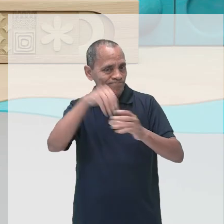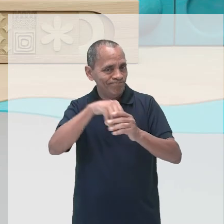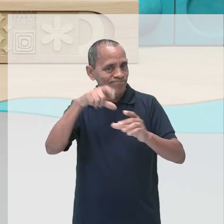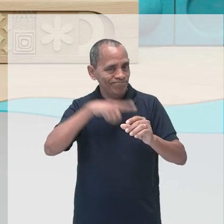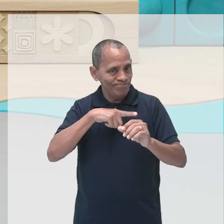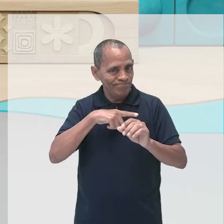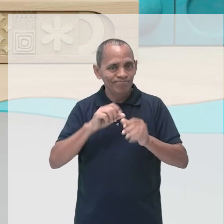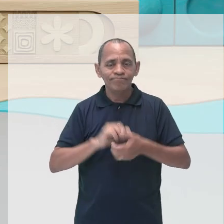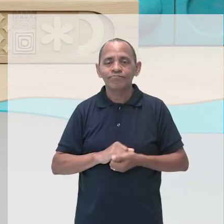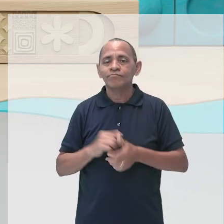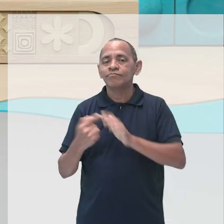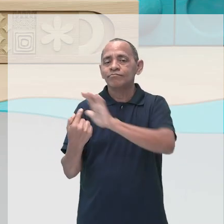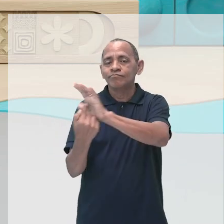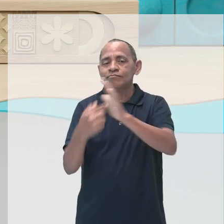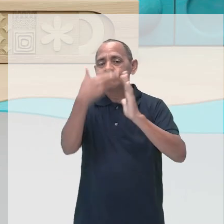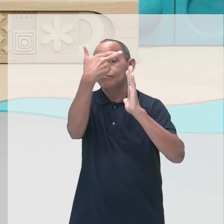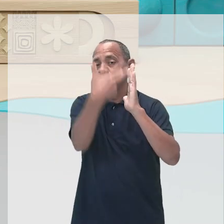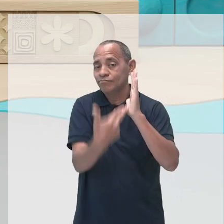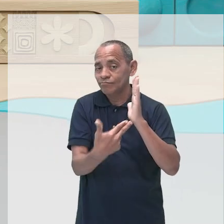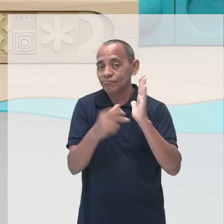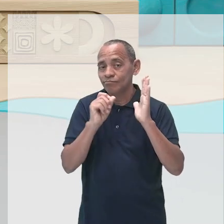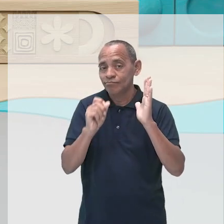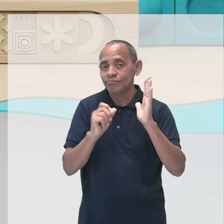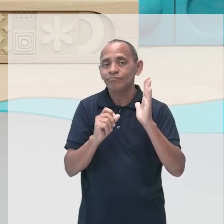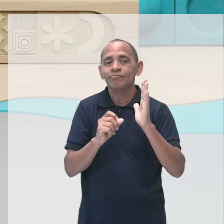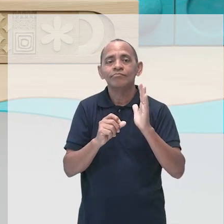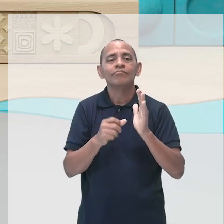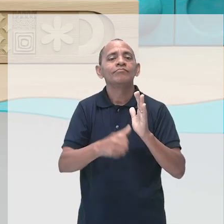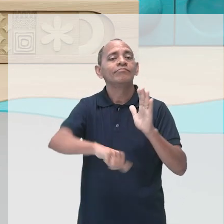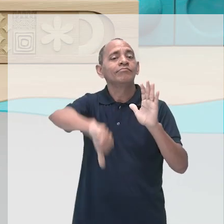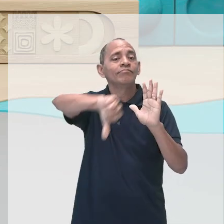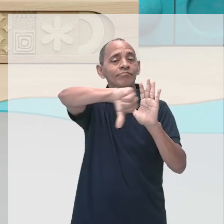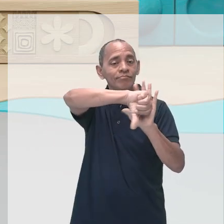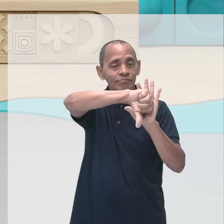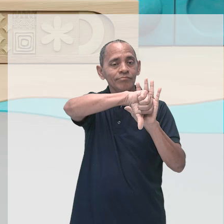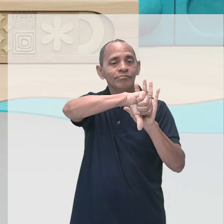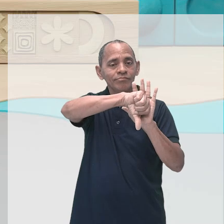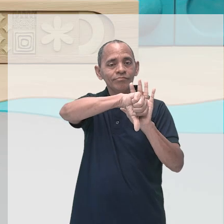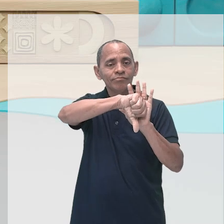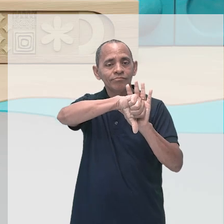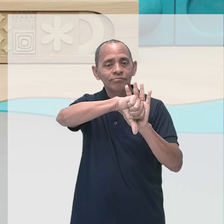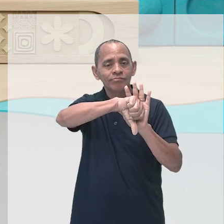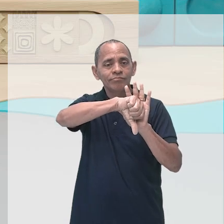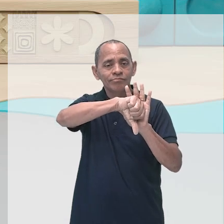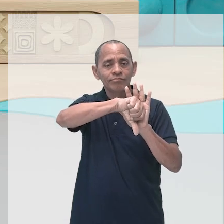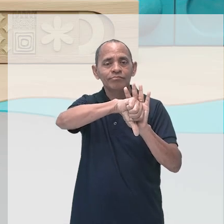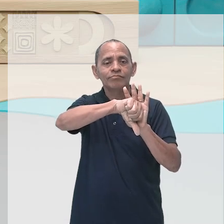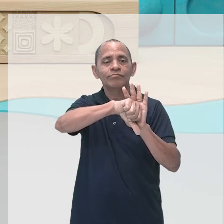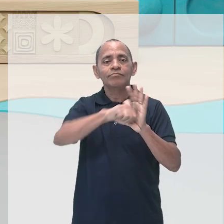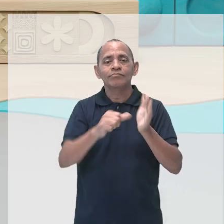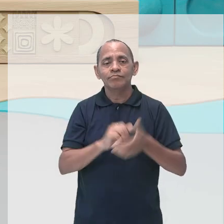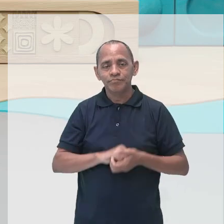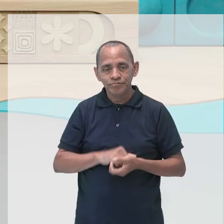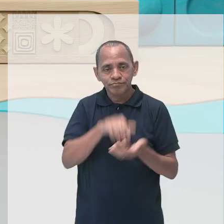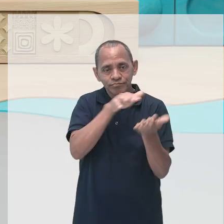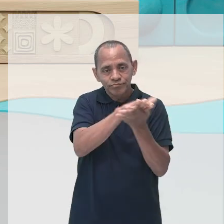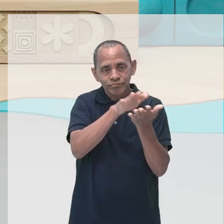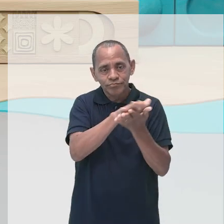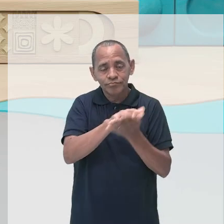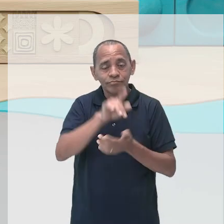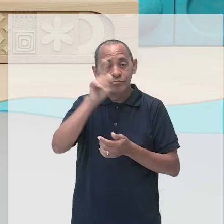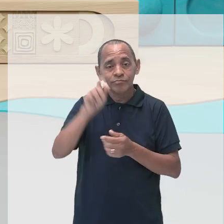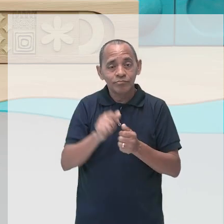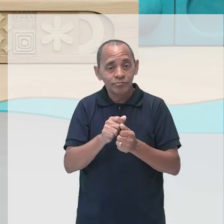ele traz um relatório de crimes, certo? Publicado por um jornal e pela universidade, a Universidade de Nova